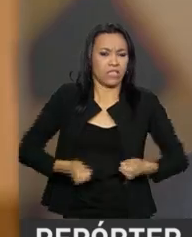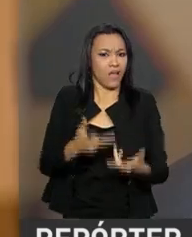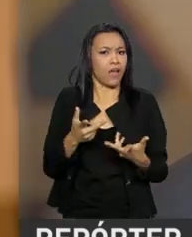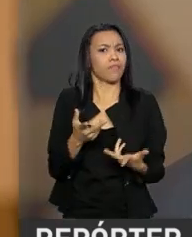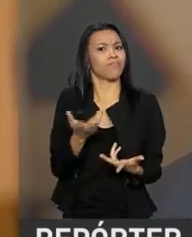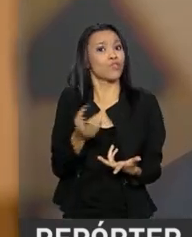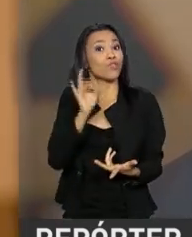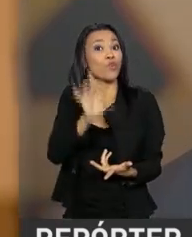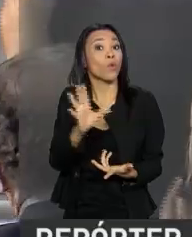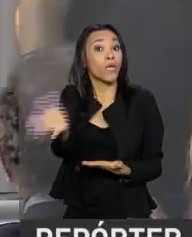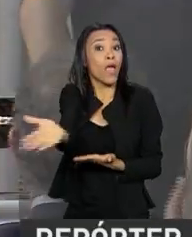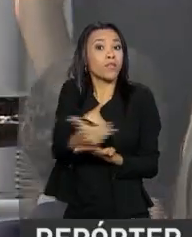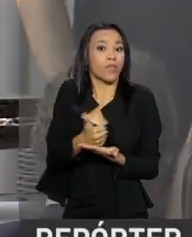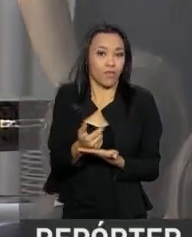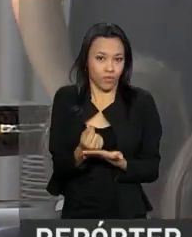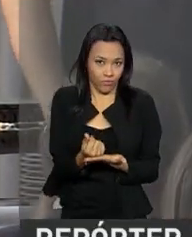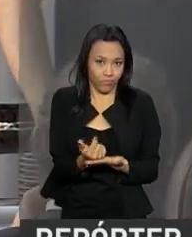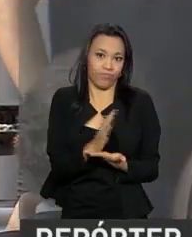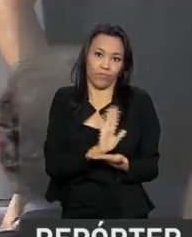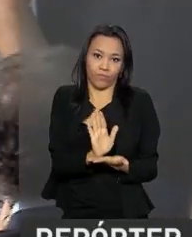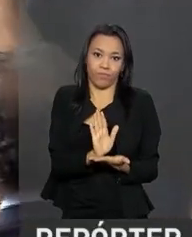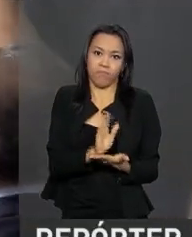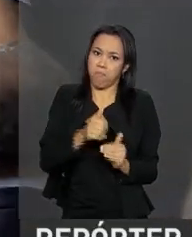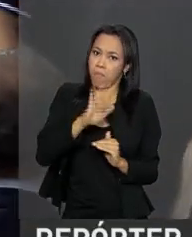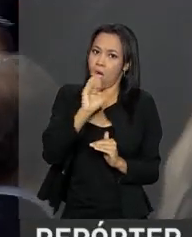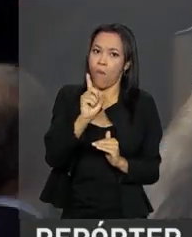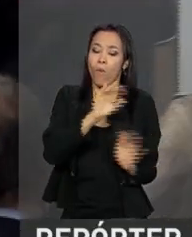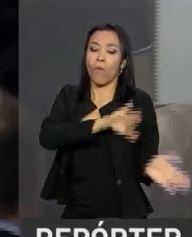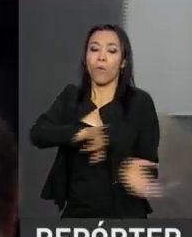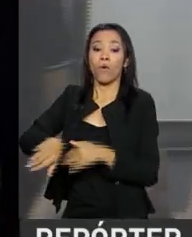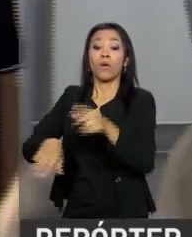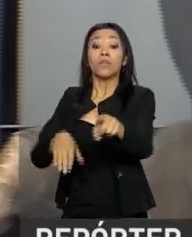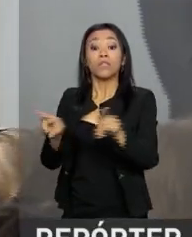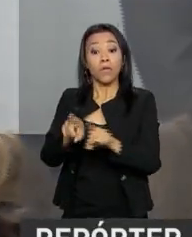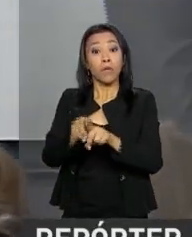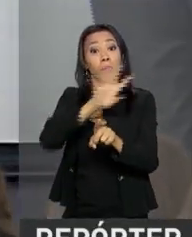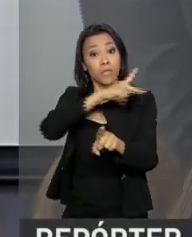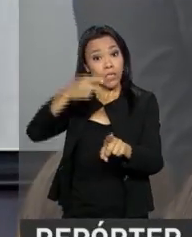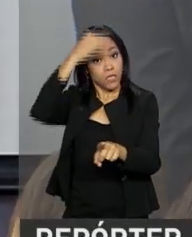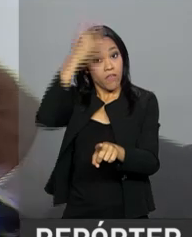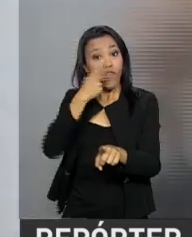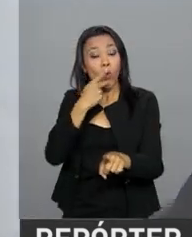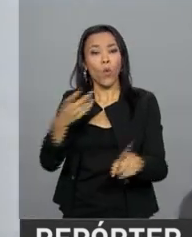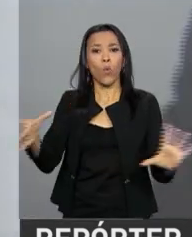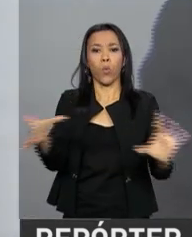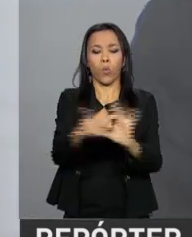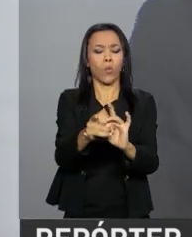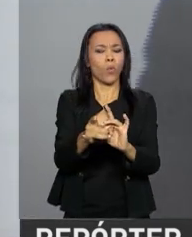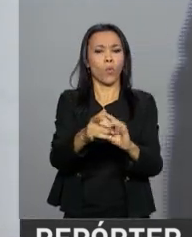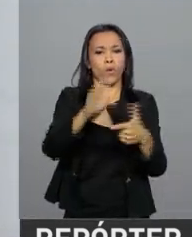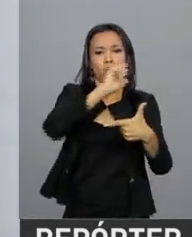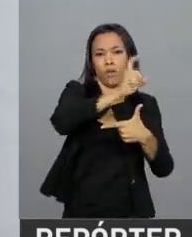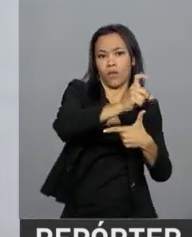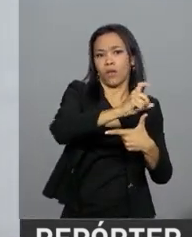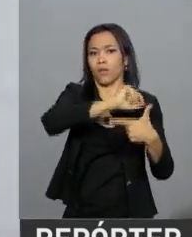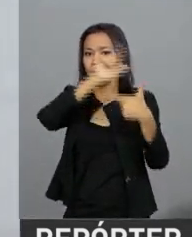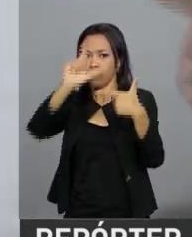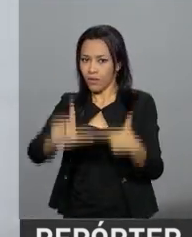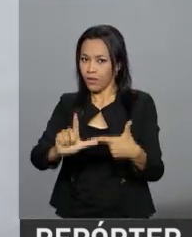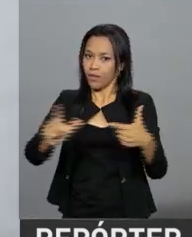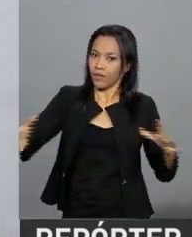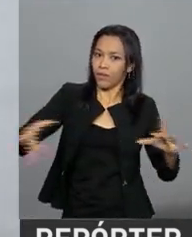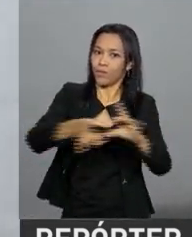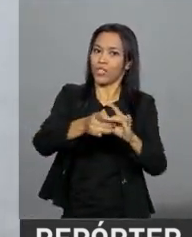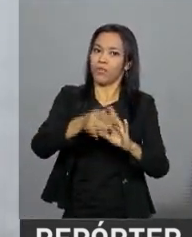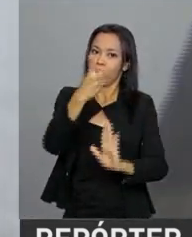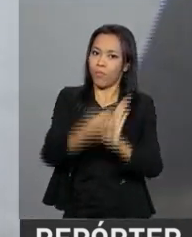apenas aquilo que recebe. Já o presidente Michel Temer destacou a união entre governo e Congresso na aprovação de projetos de